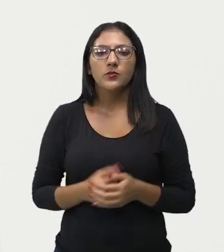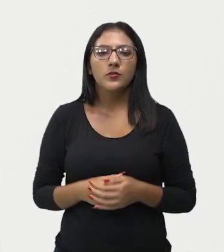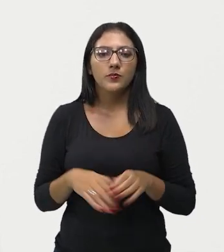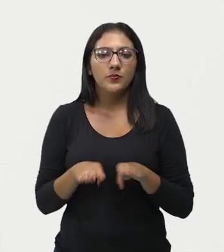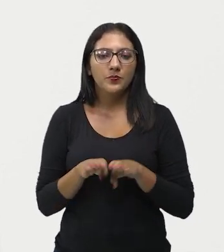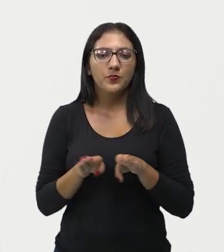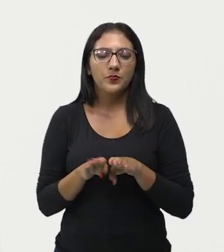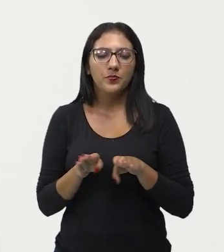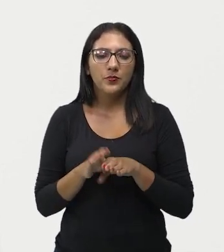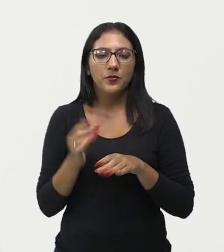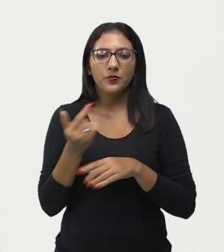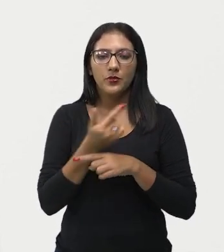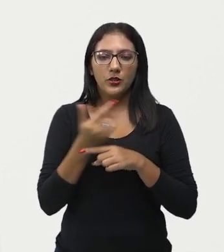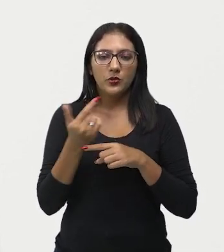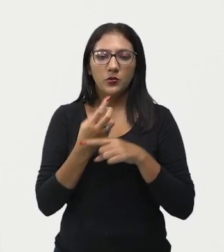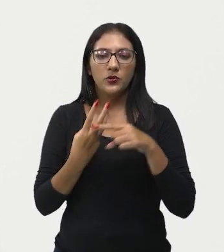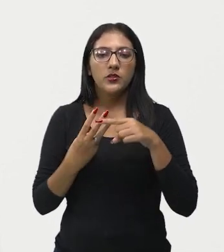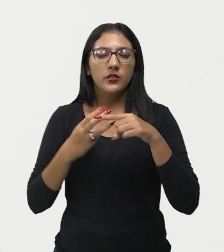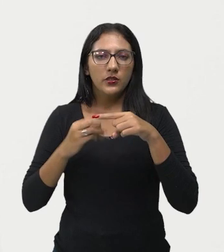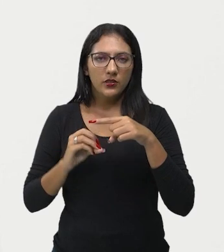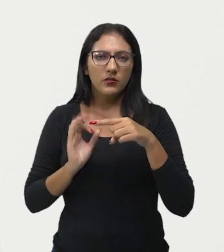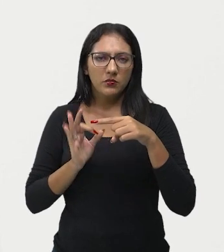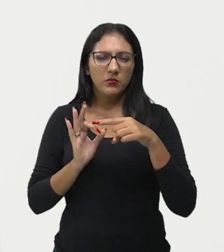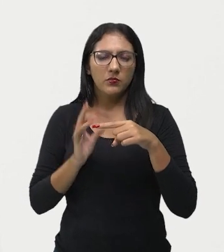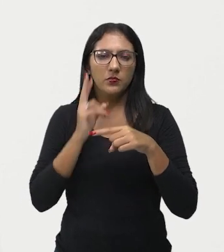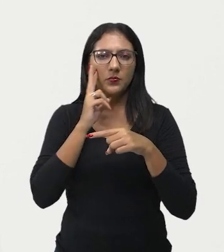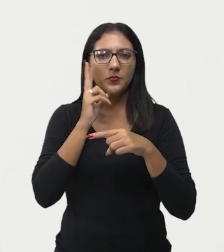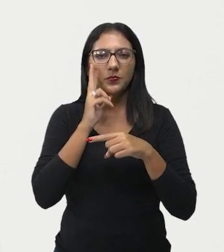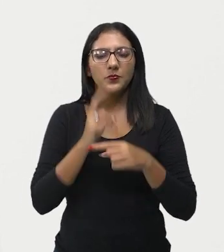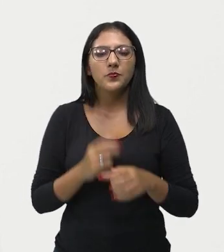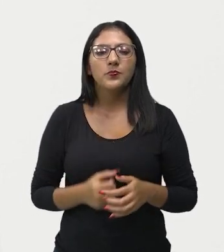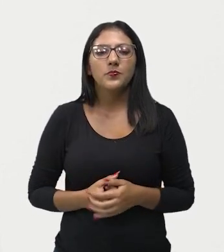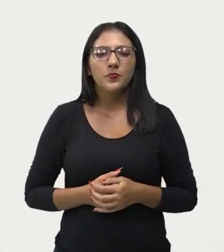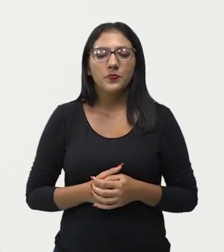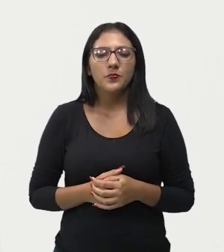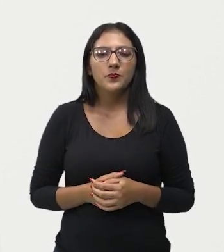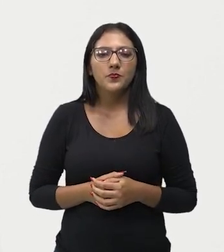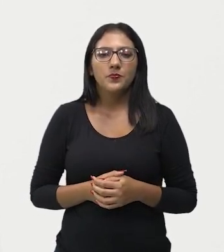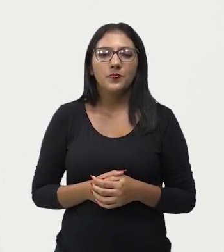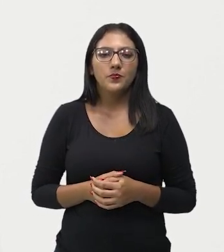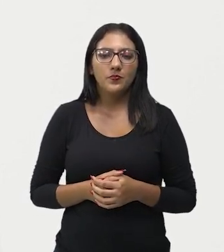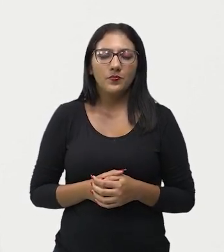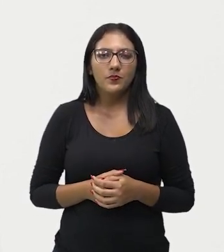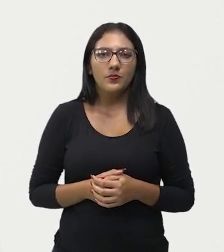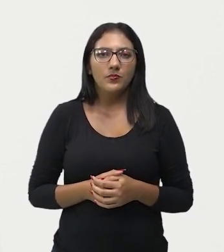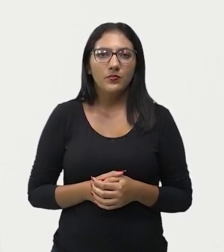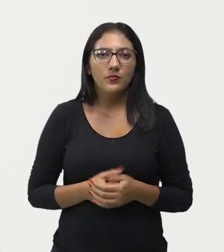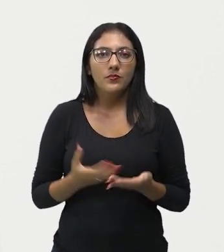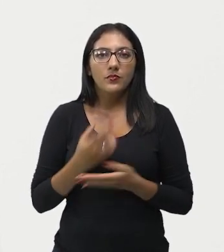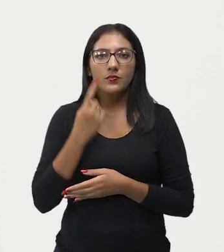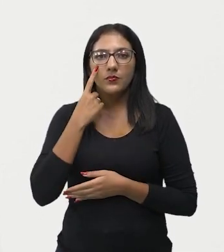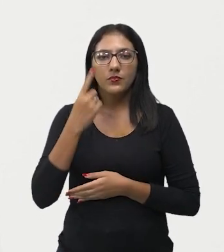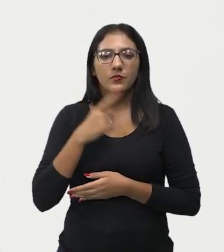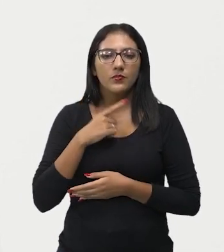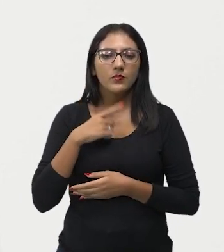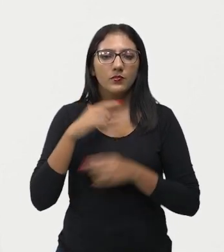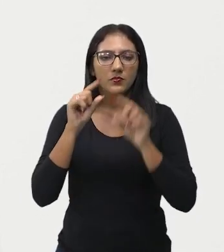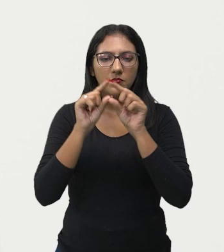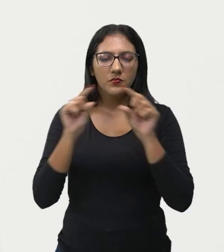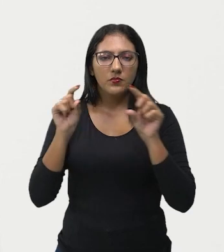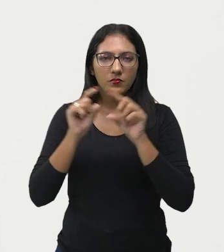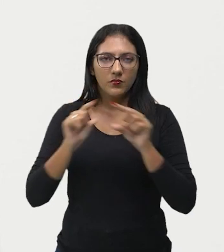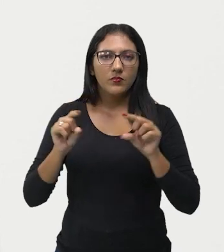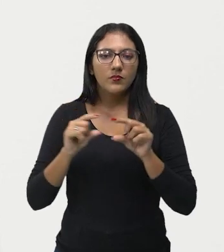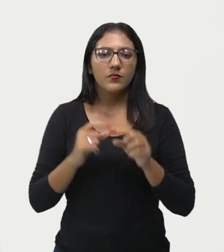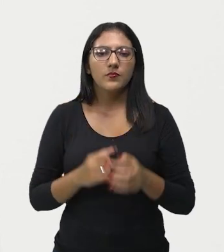aqui, 22 sobre 30, tá legal? Agora sim. E aí nós ficamos aí com 8 sobre 30.